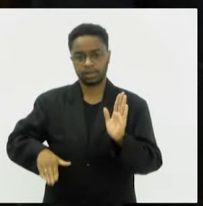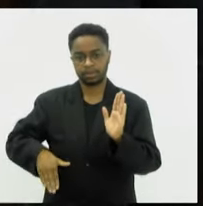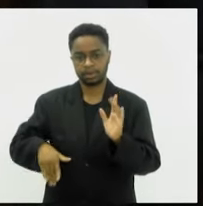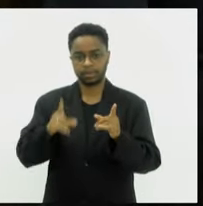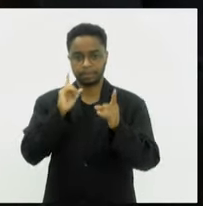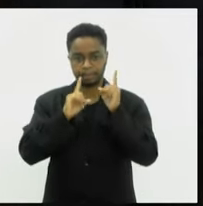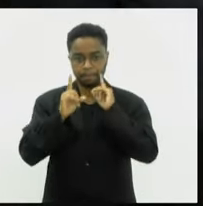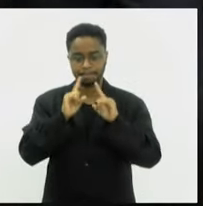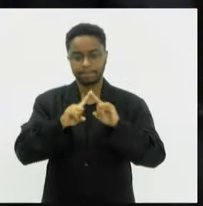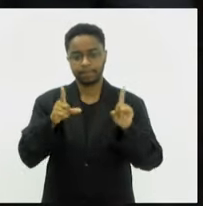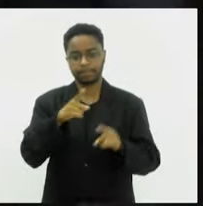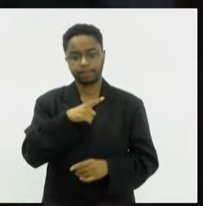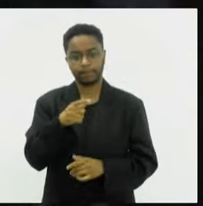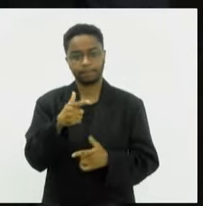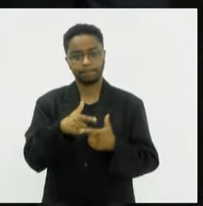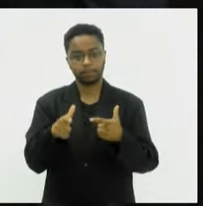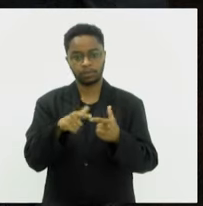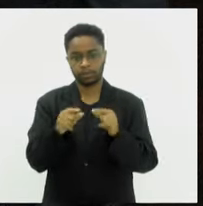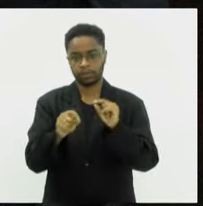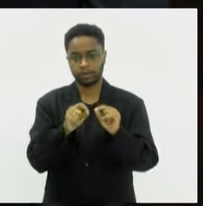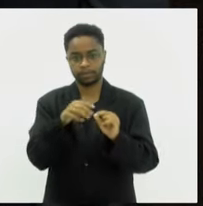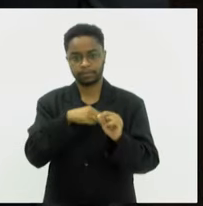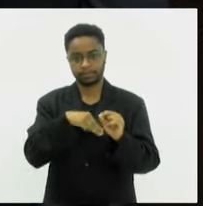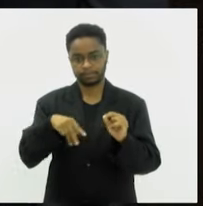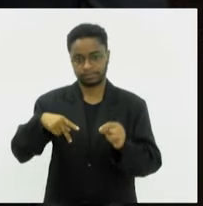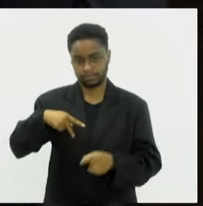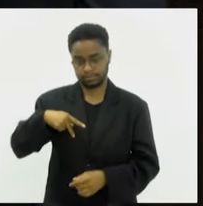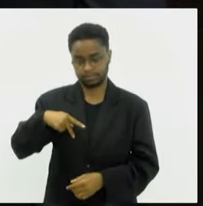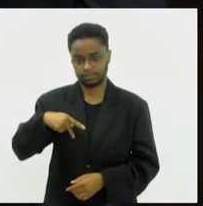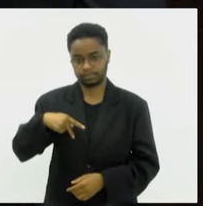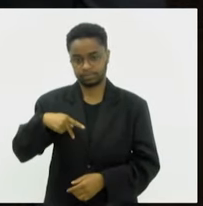um problema. O Ministério Público